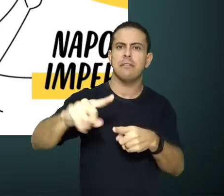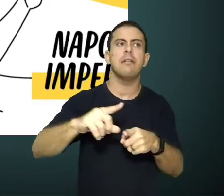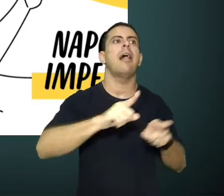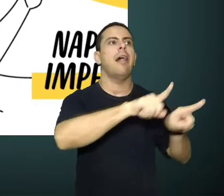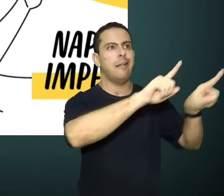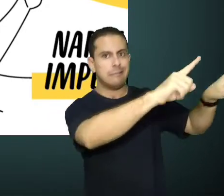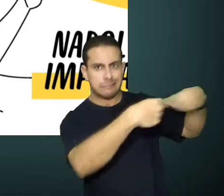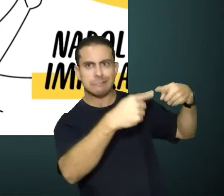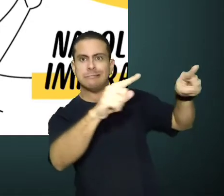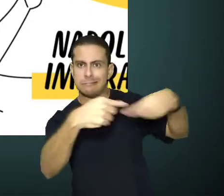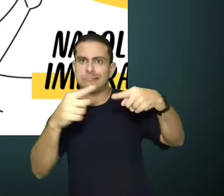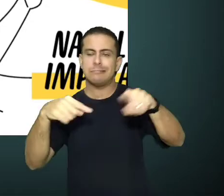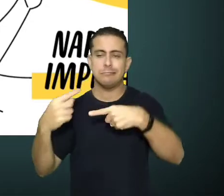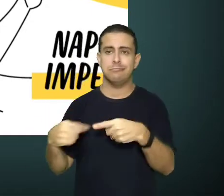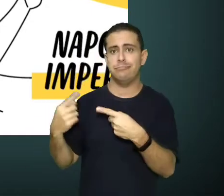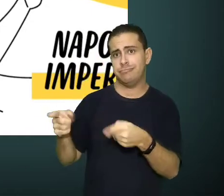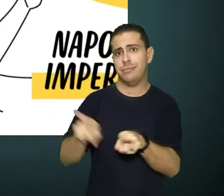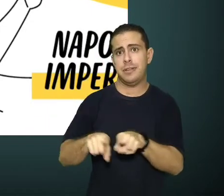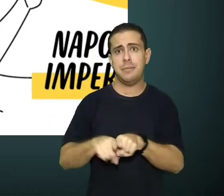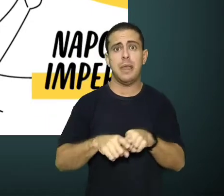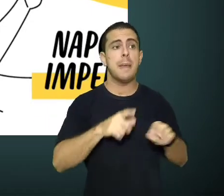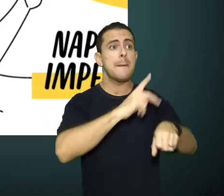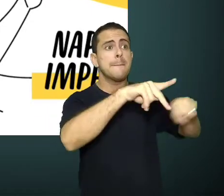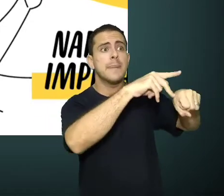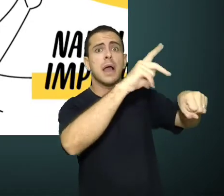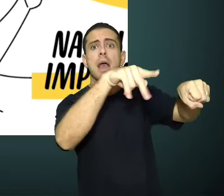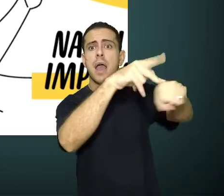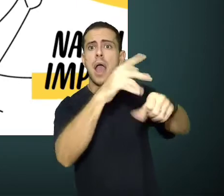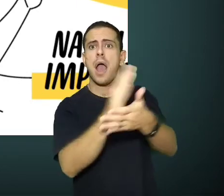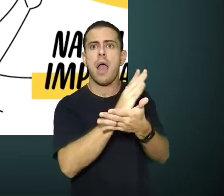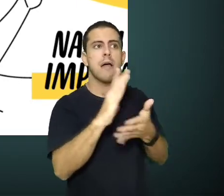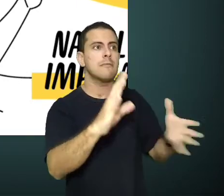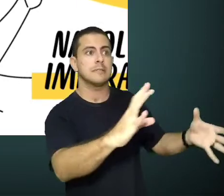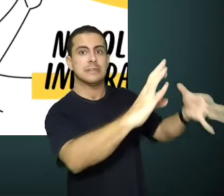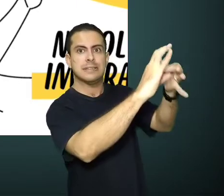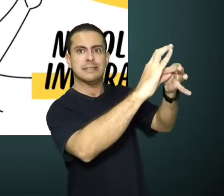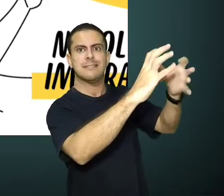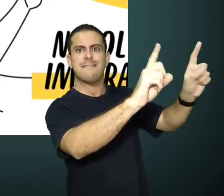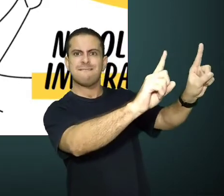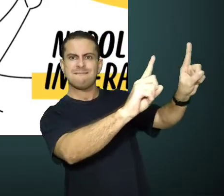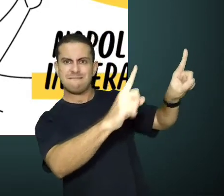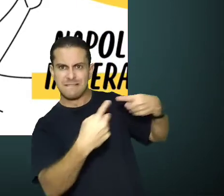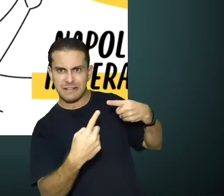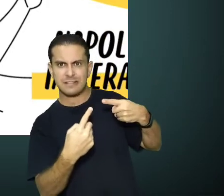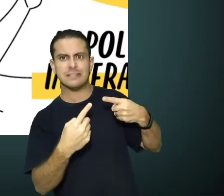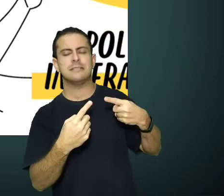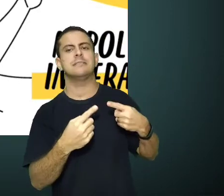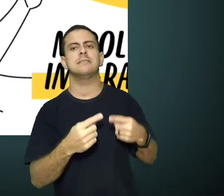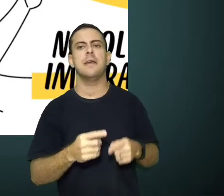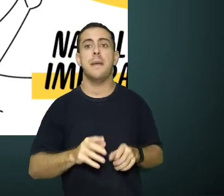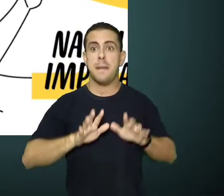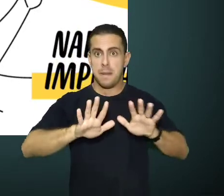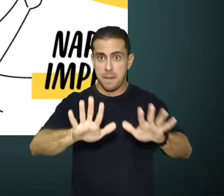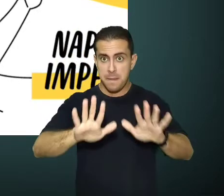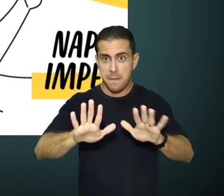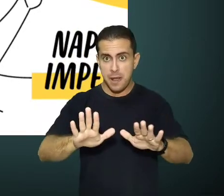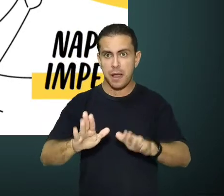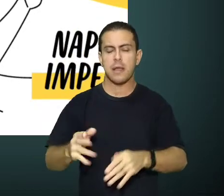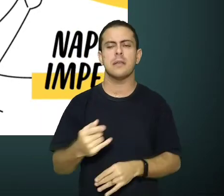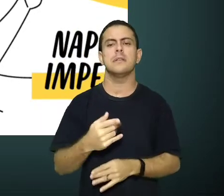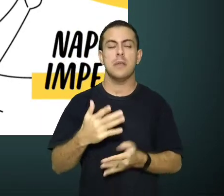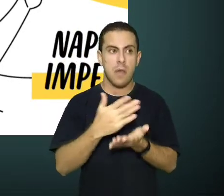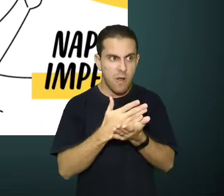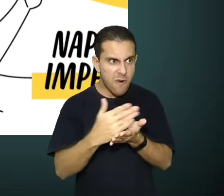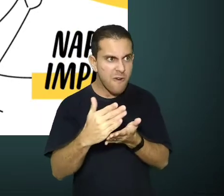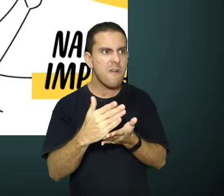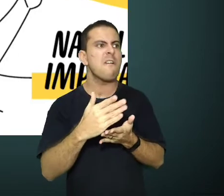respostas e houve até tentativas de união de outras nações para deter a expansão territorial da França.